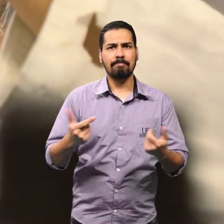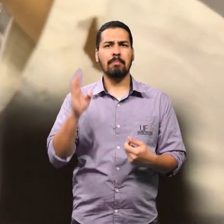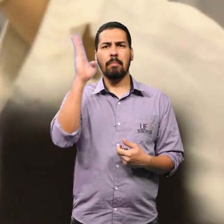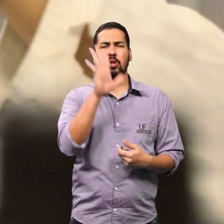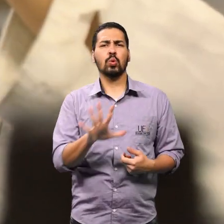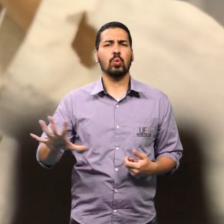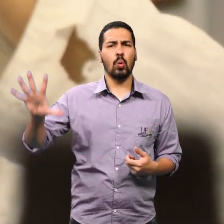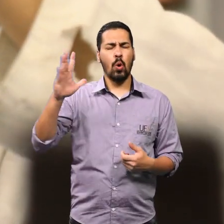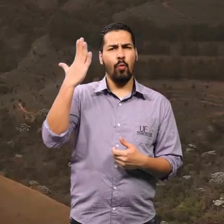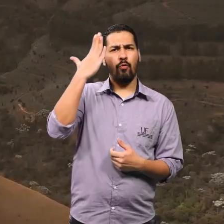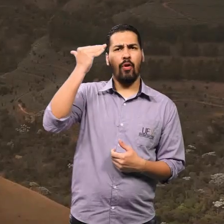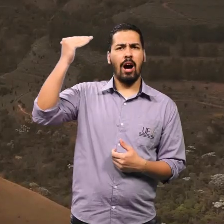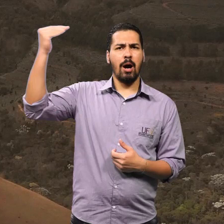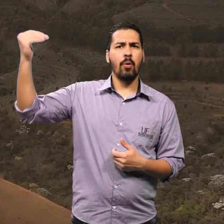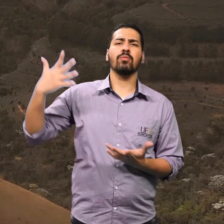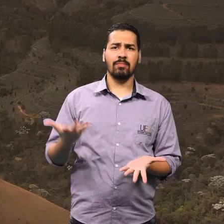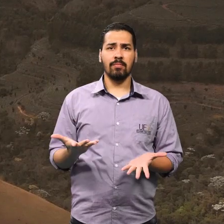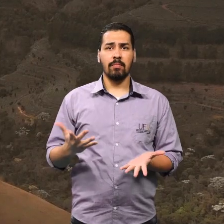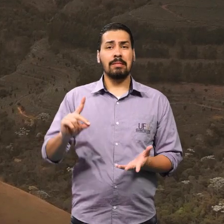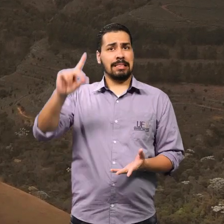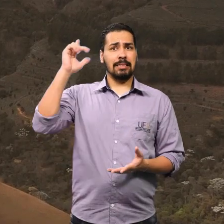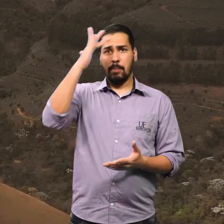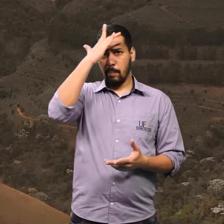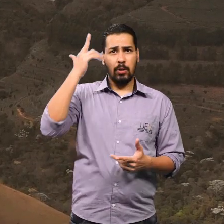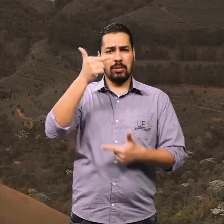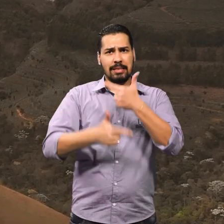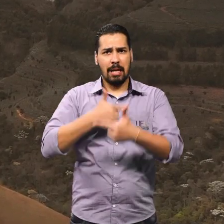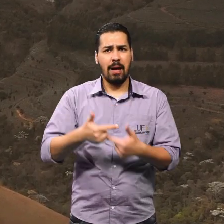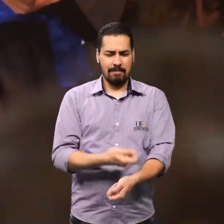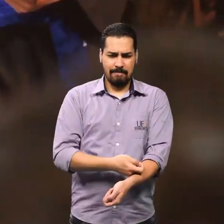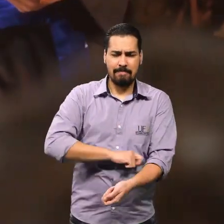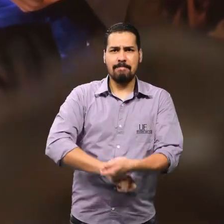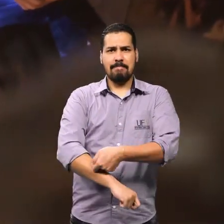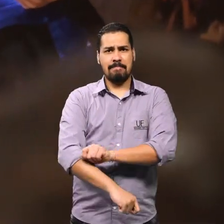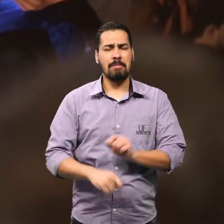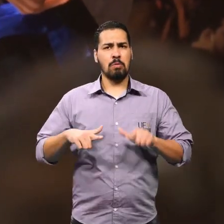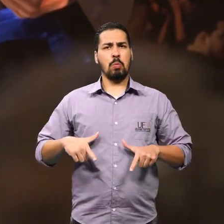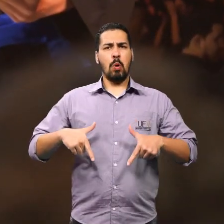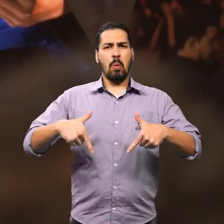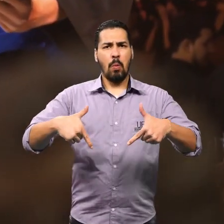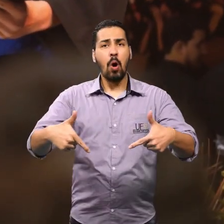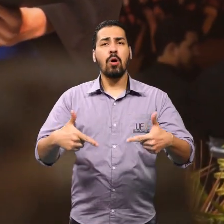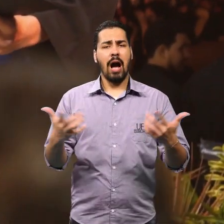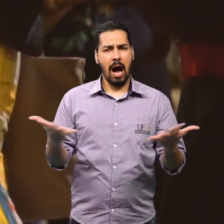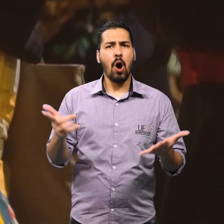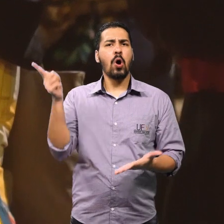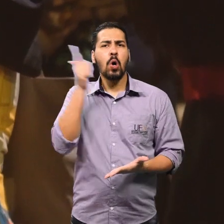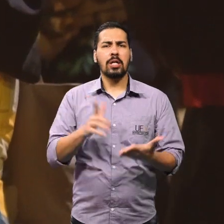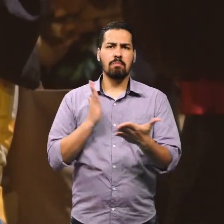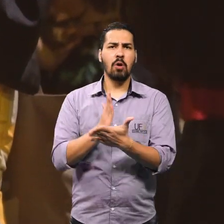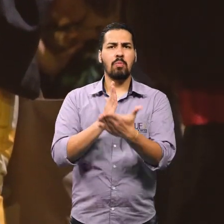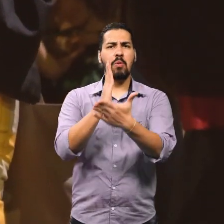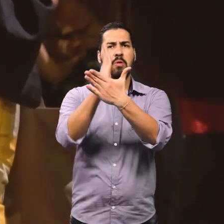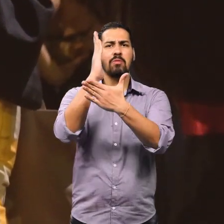no Brasil e no mundo. Seus fundadores desbravaram terras para erguer um palco de inúmeras trajetórias de luta